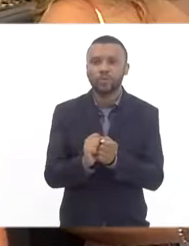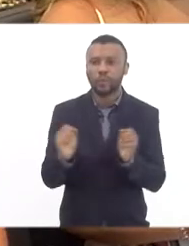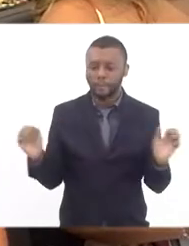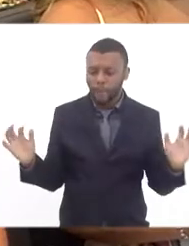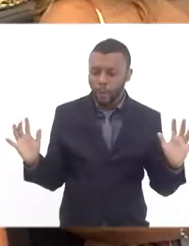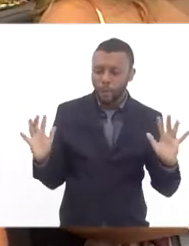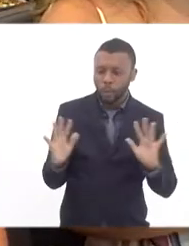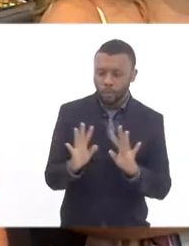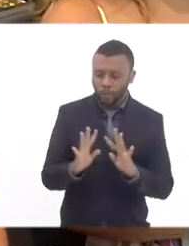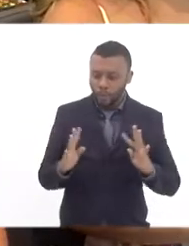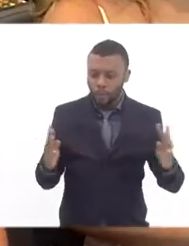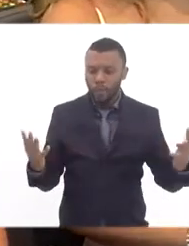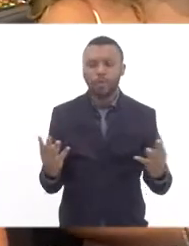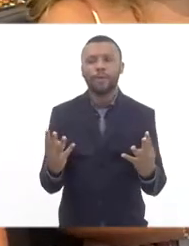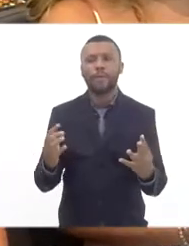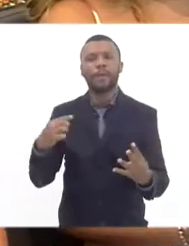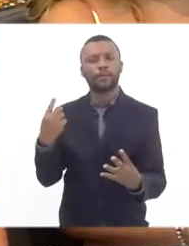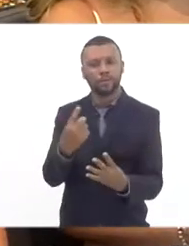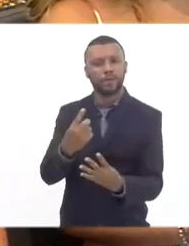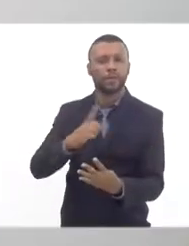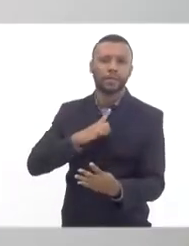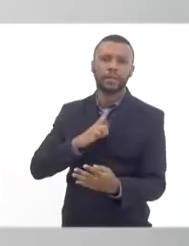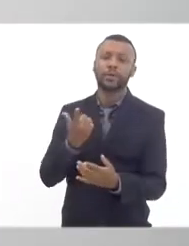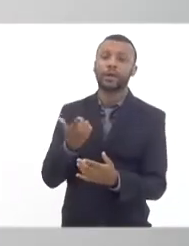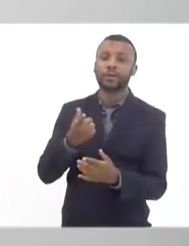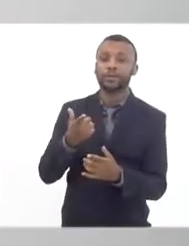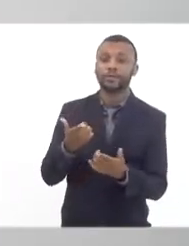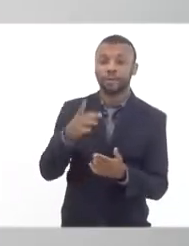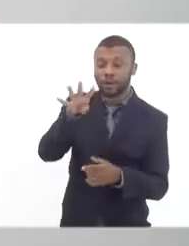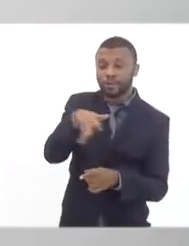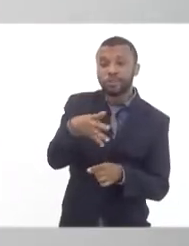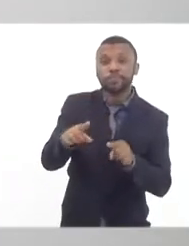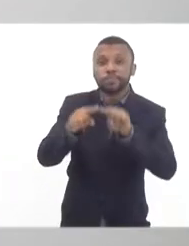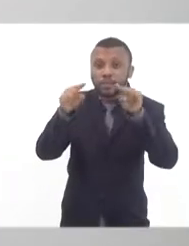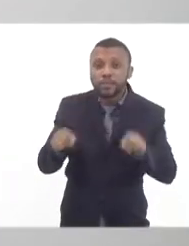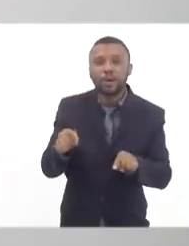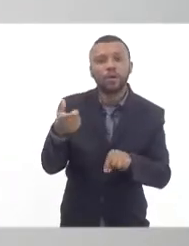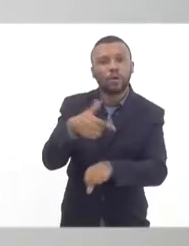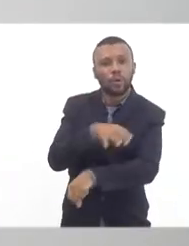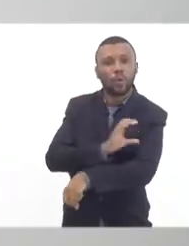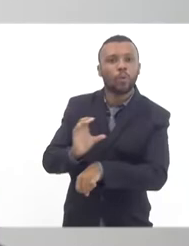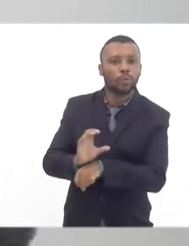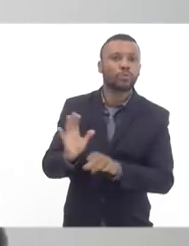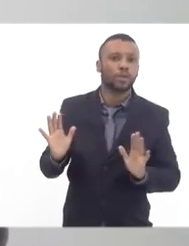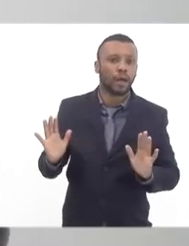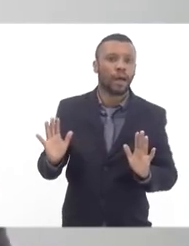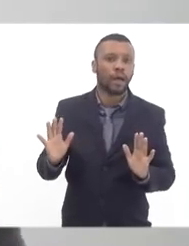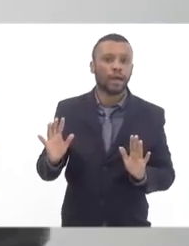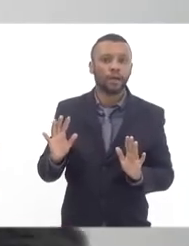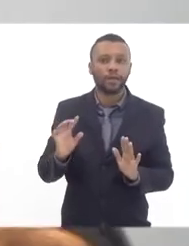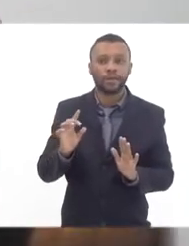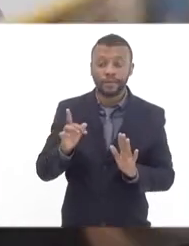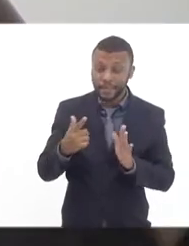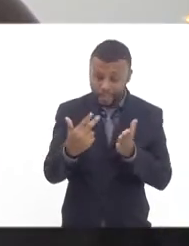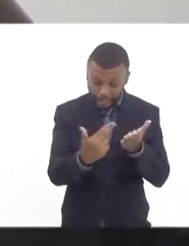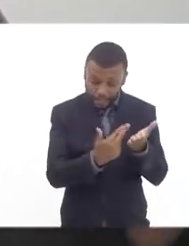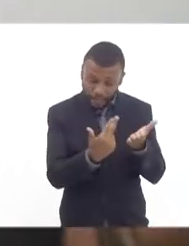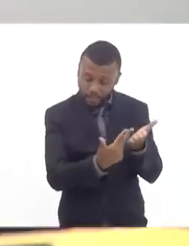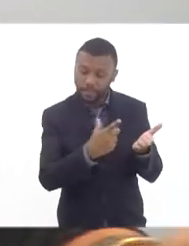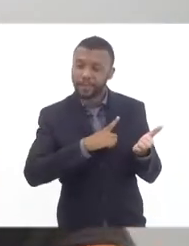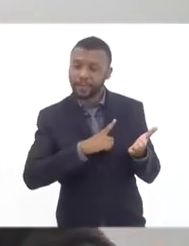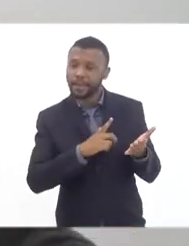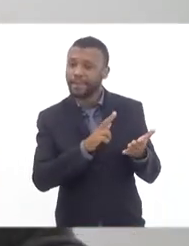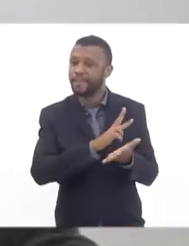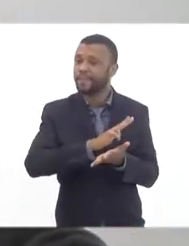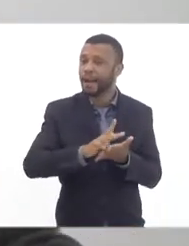sozinha, para a gente poder manter nossos plantões culturais. Aqui na revista vocês vão ver aí várias referências dessa. Aí a gente